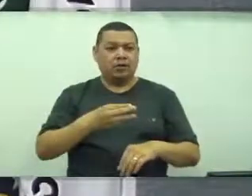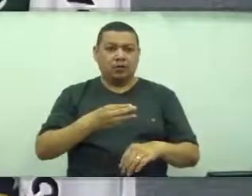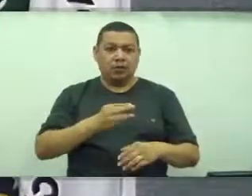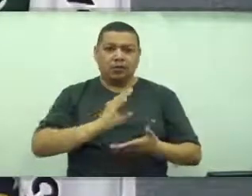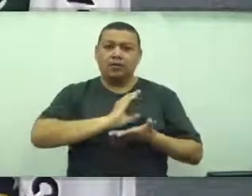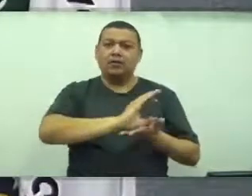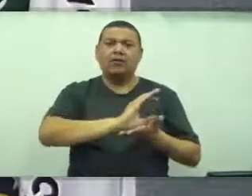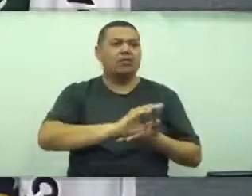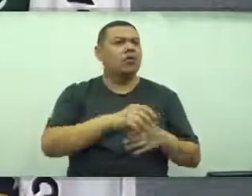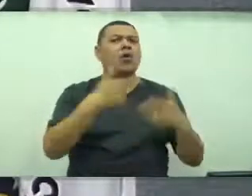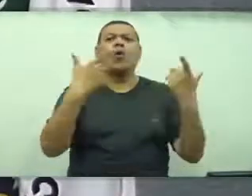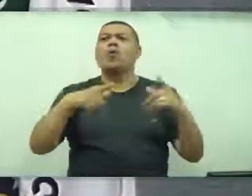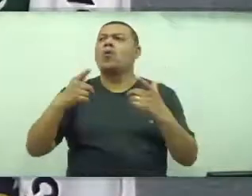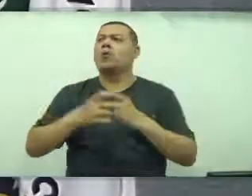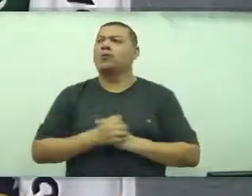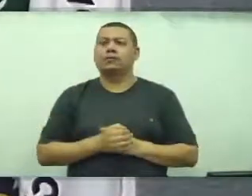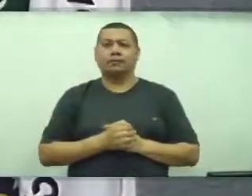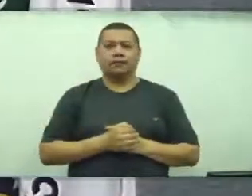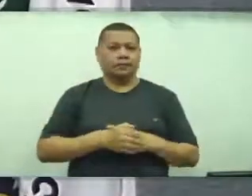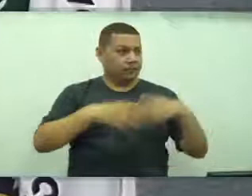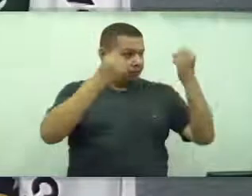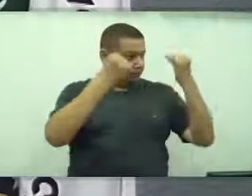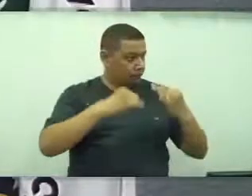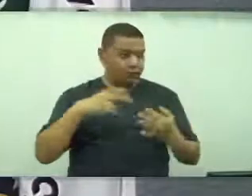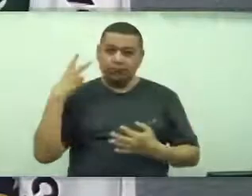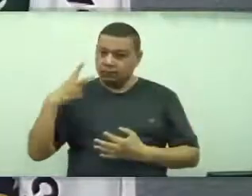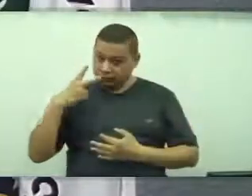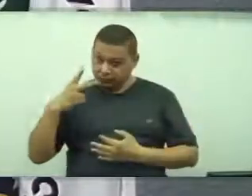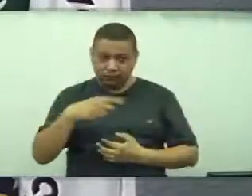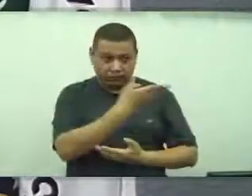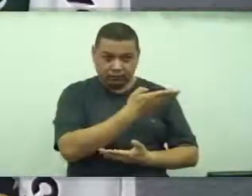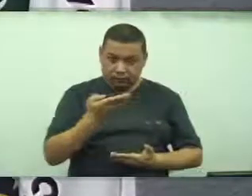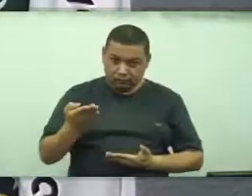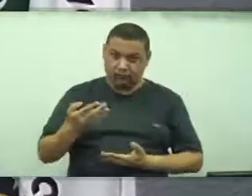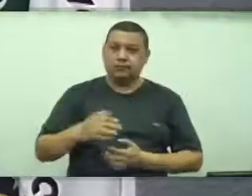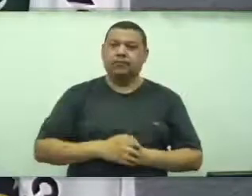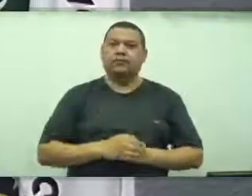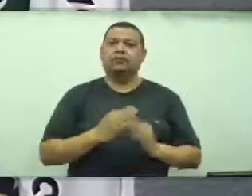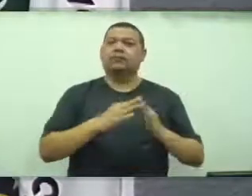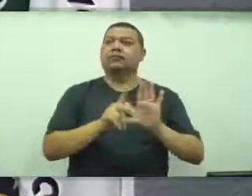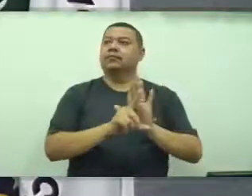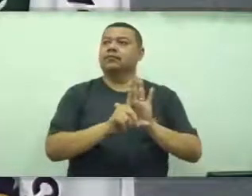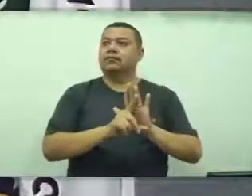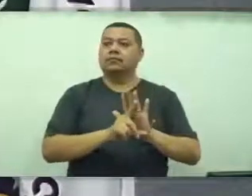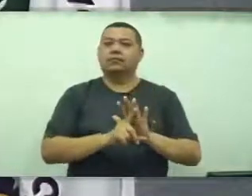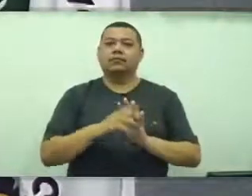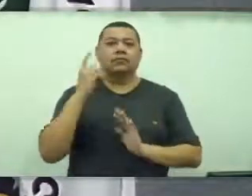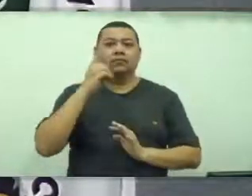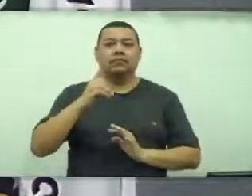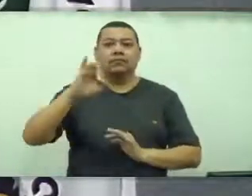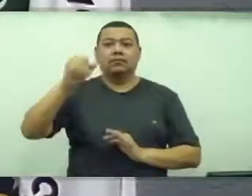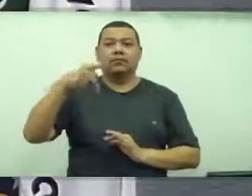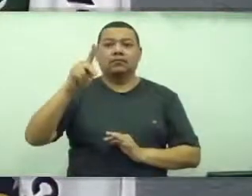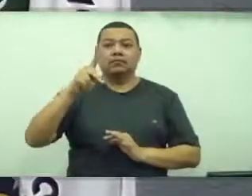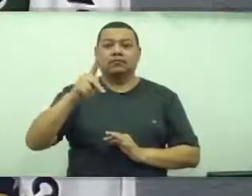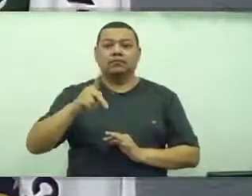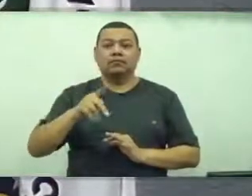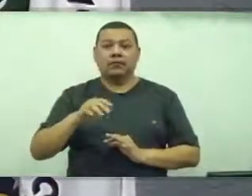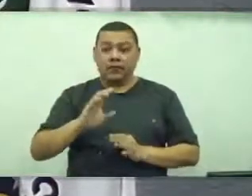recurso. Dizer a vocês, vereadores, vocês estão aqui nessa Casa de Lei, a deputada Jaqueline Cassol empenhou